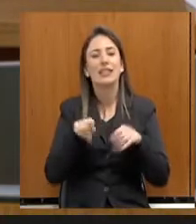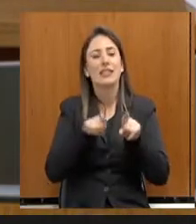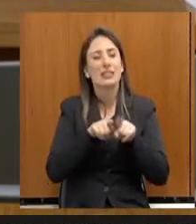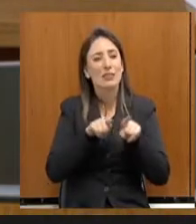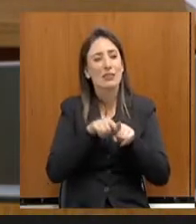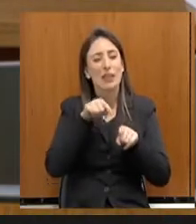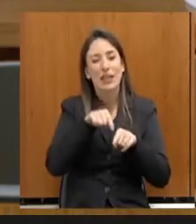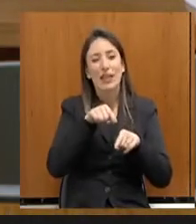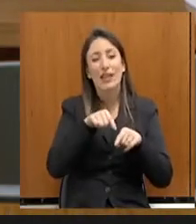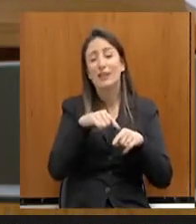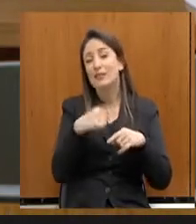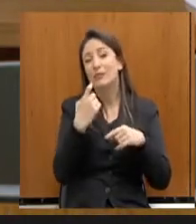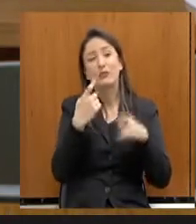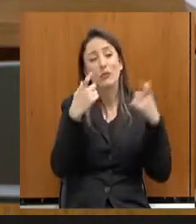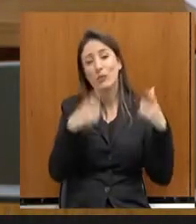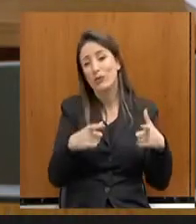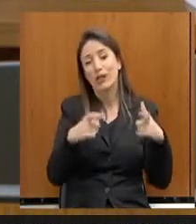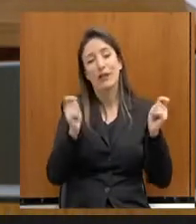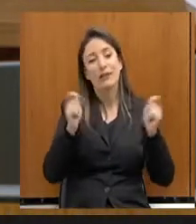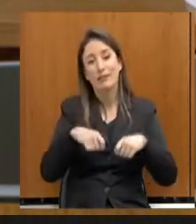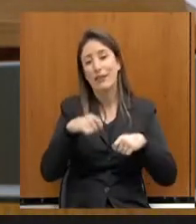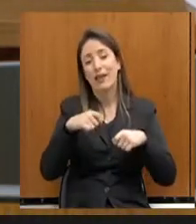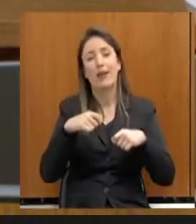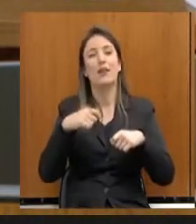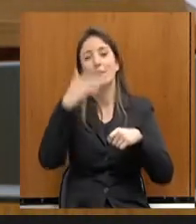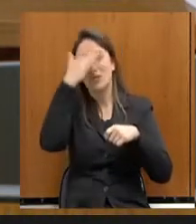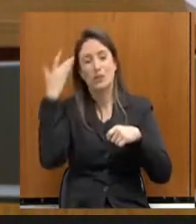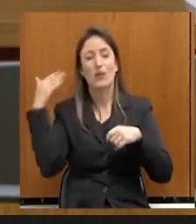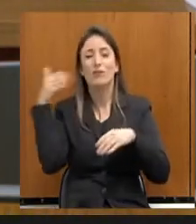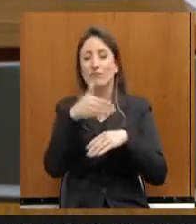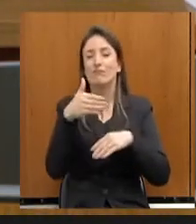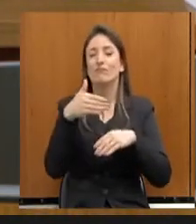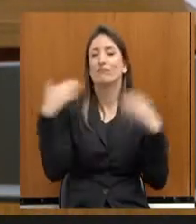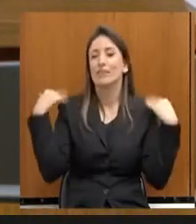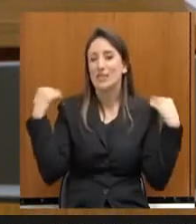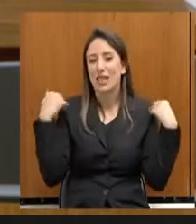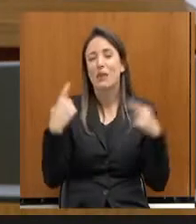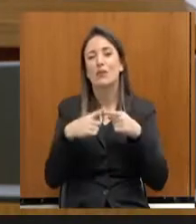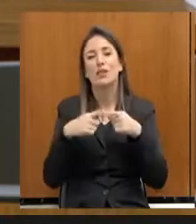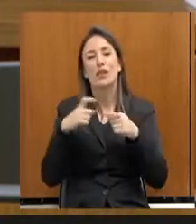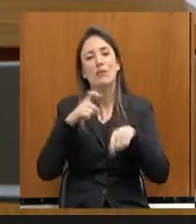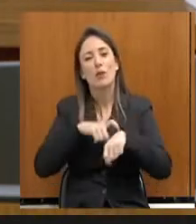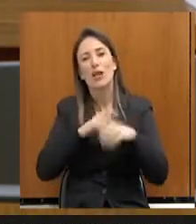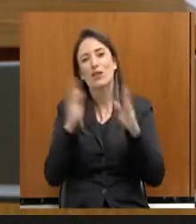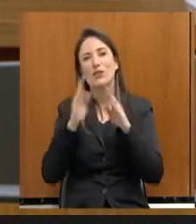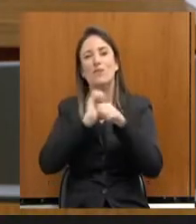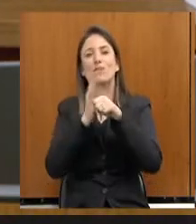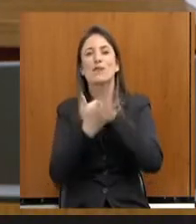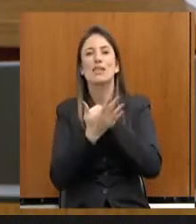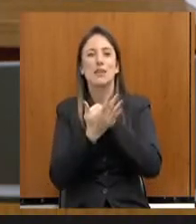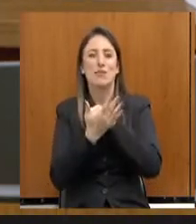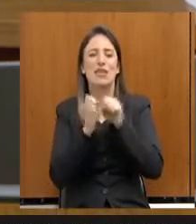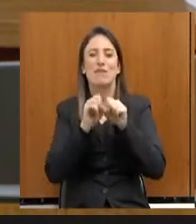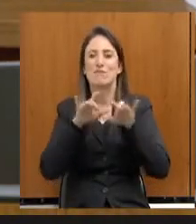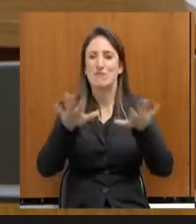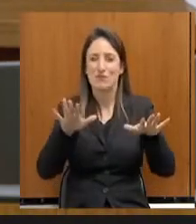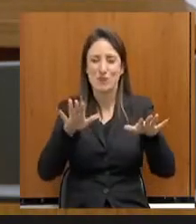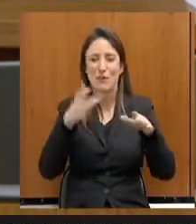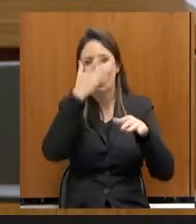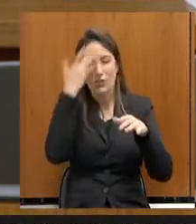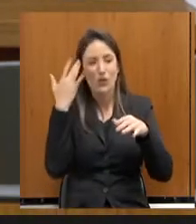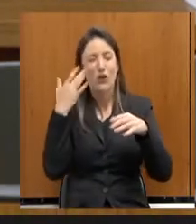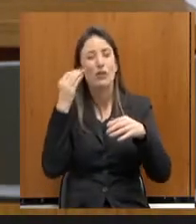momento de pandemia que a população busca lazer em uma região segura ele tem que ter dor